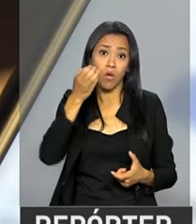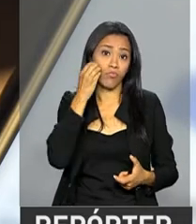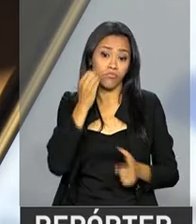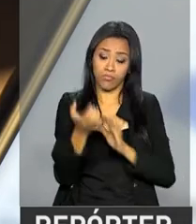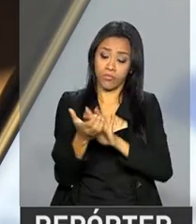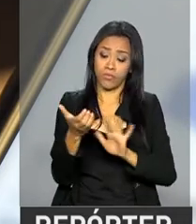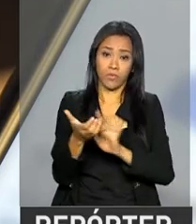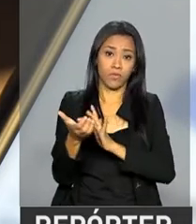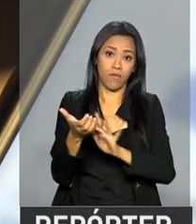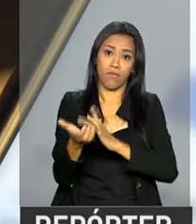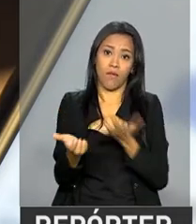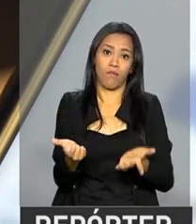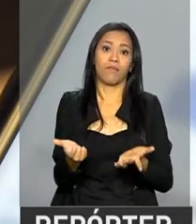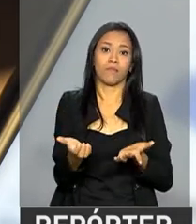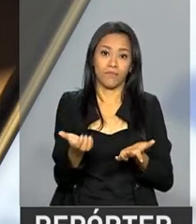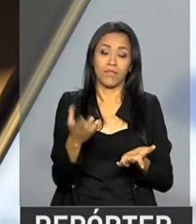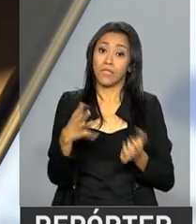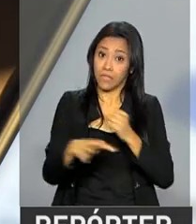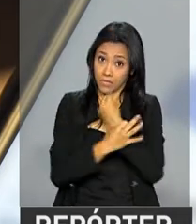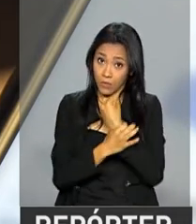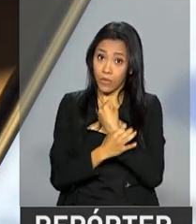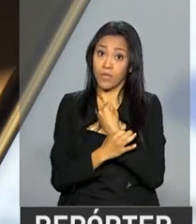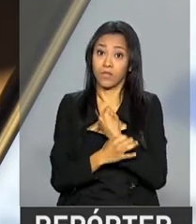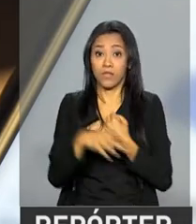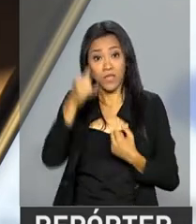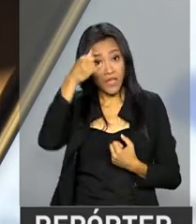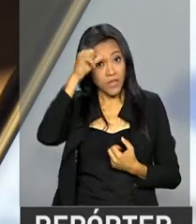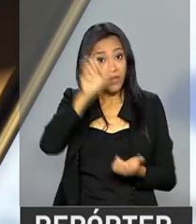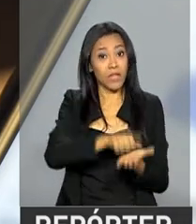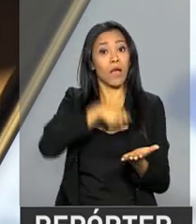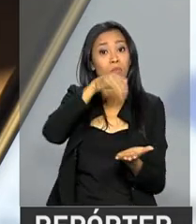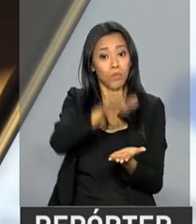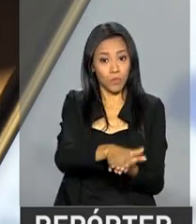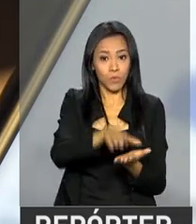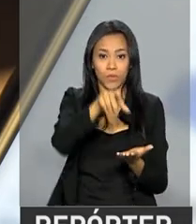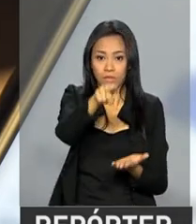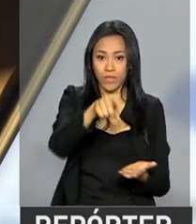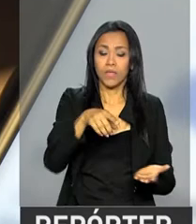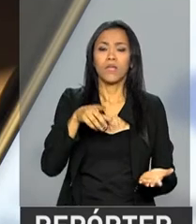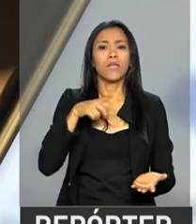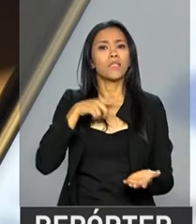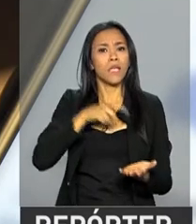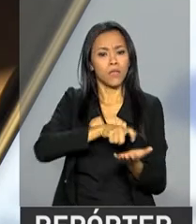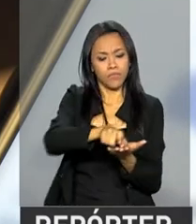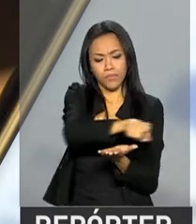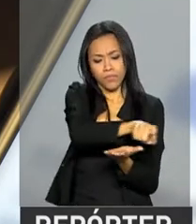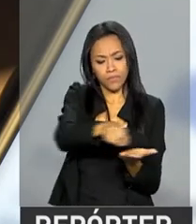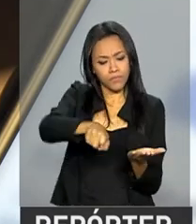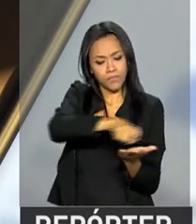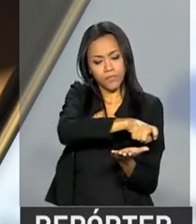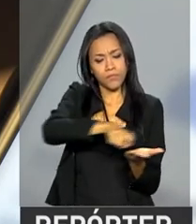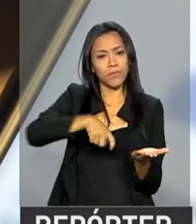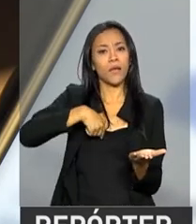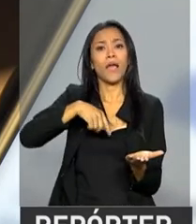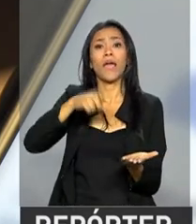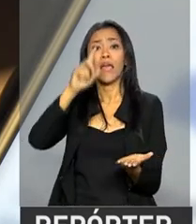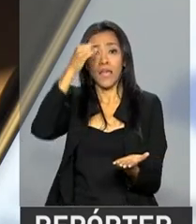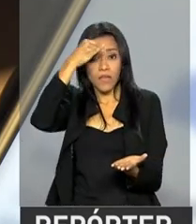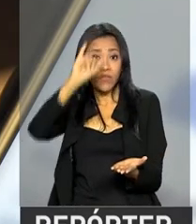multas segurança os dados são criptografados o que evita fraudes e falsificações